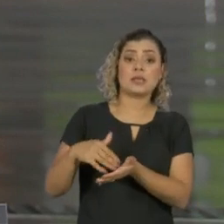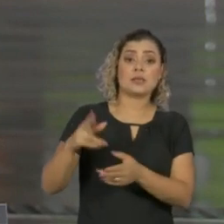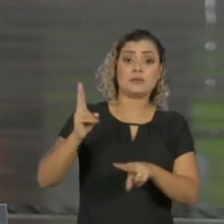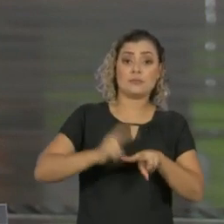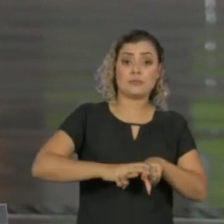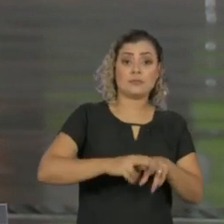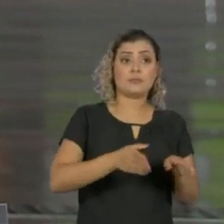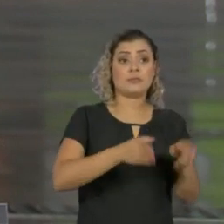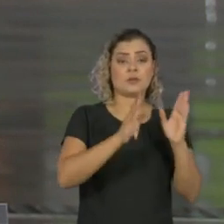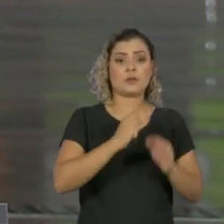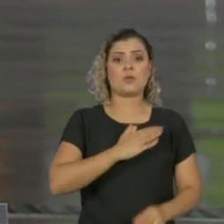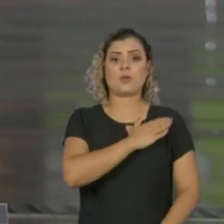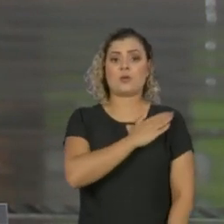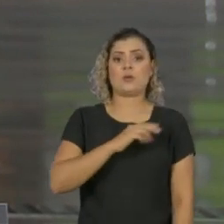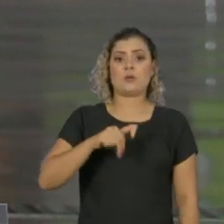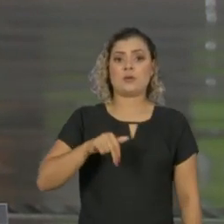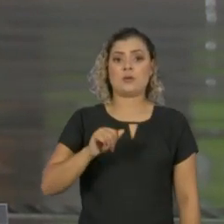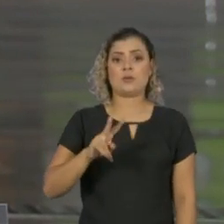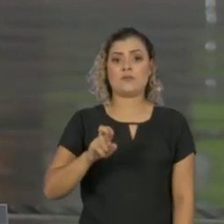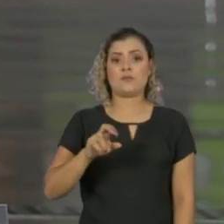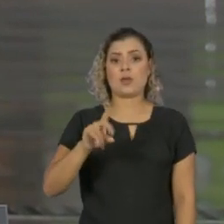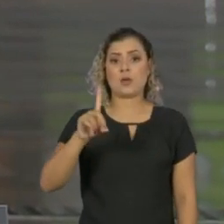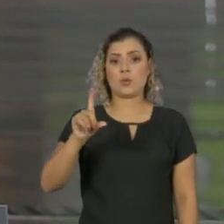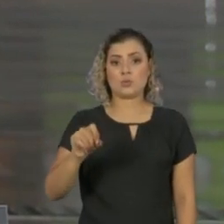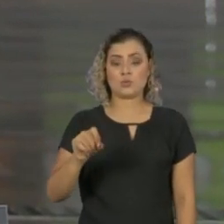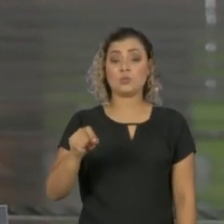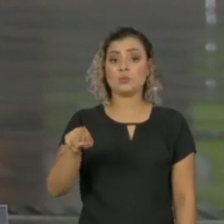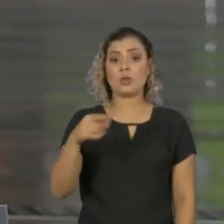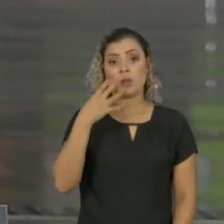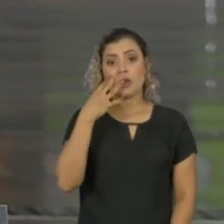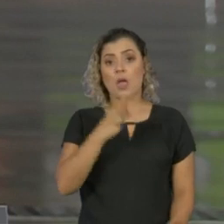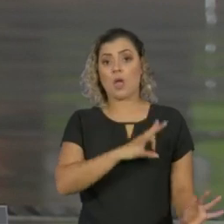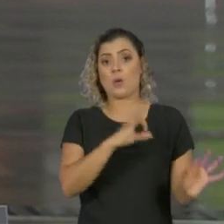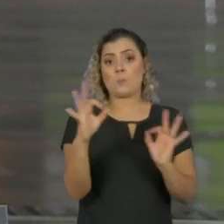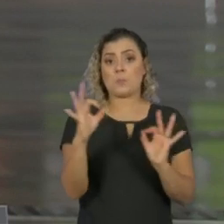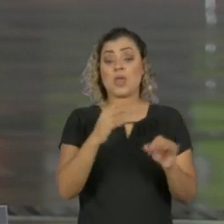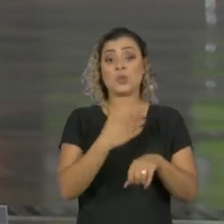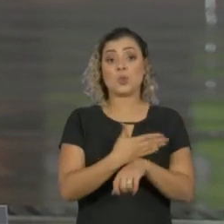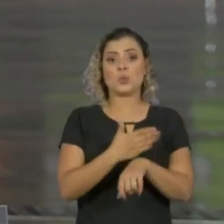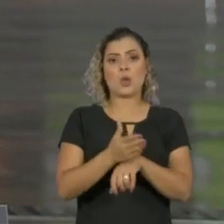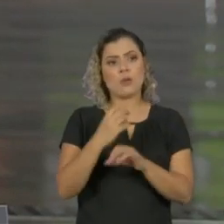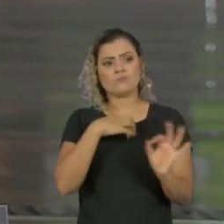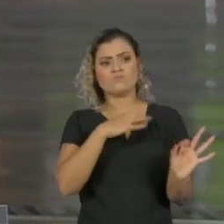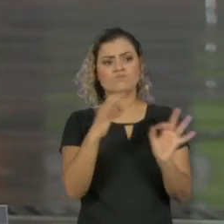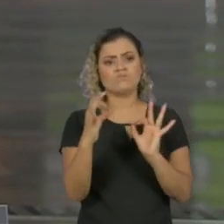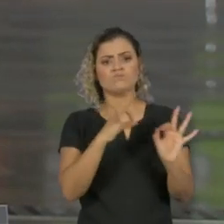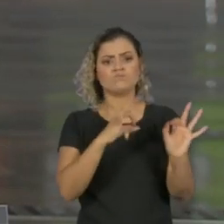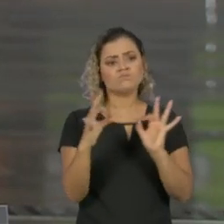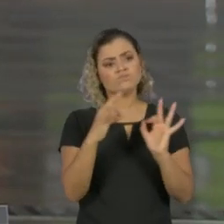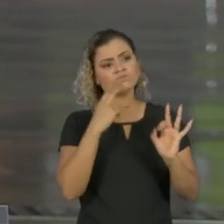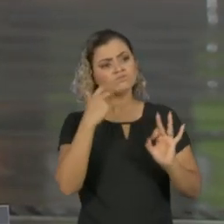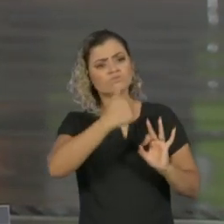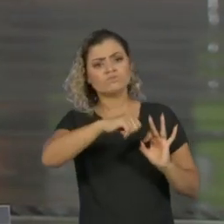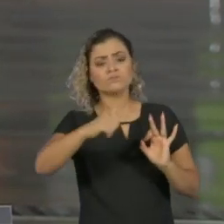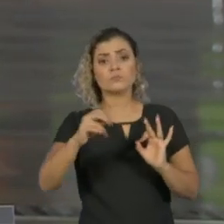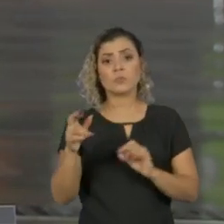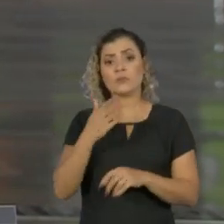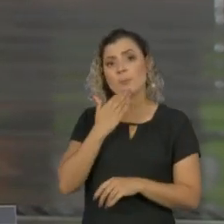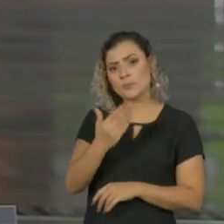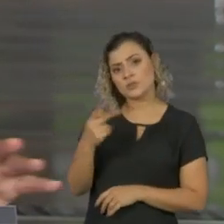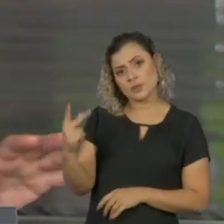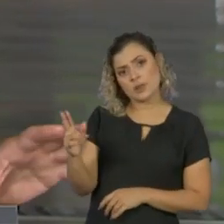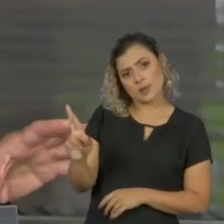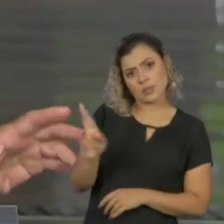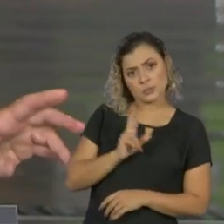Penitenciária, Coronel Nivaldo, pois ele está fazendo este acompanhamento, hora a hora, com todo o sistema penitenciário. Eu vou pedir a ele que